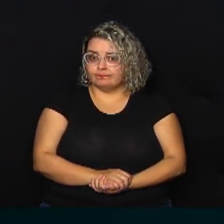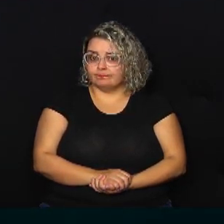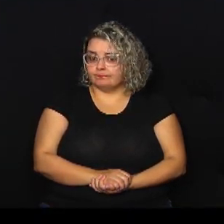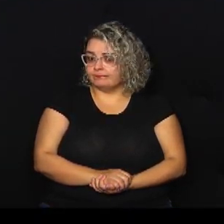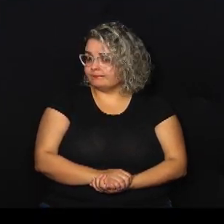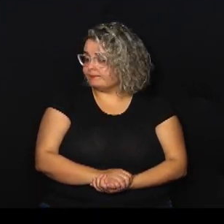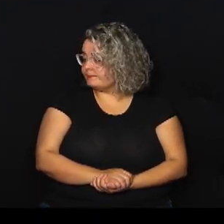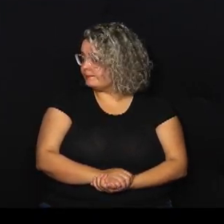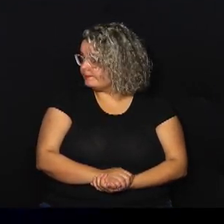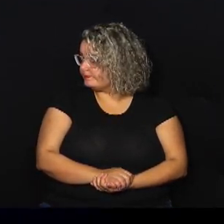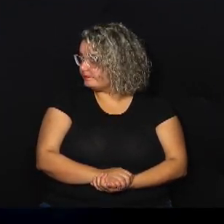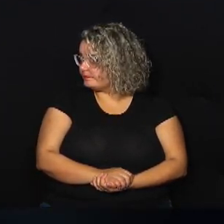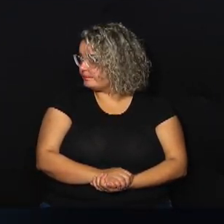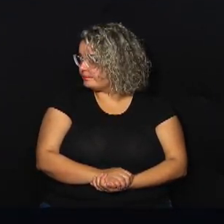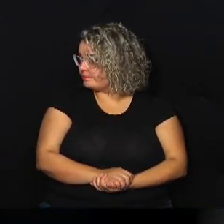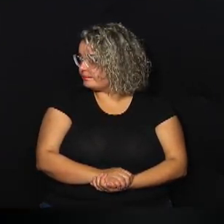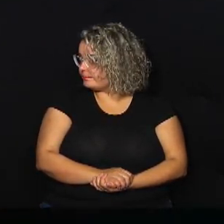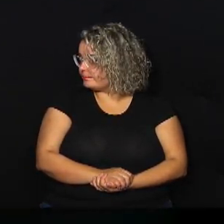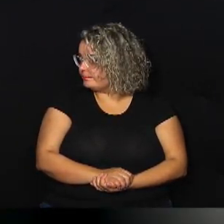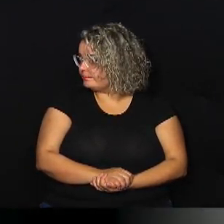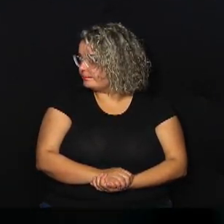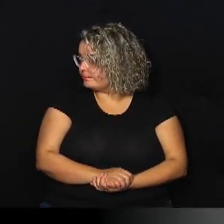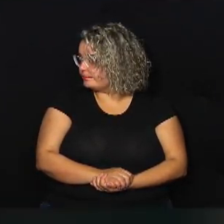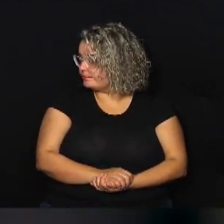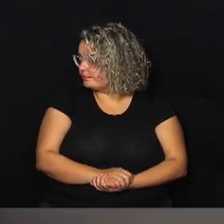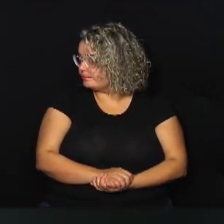It is better than hatred of the familiar.